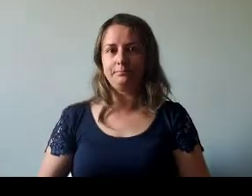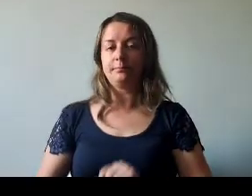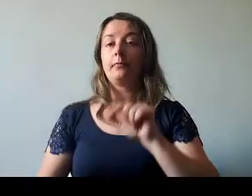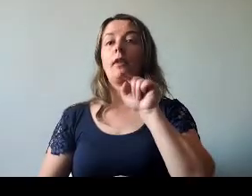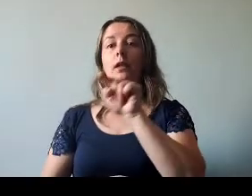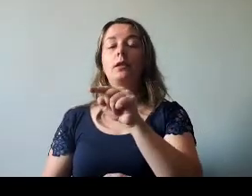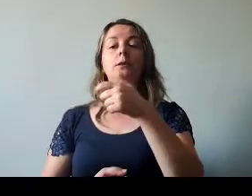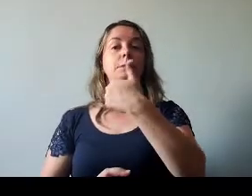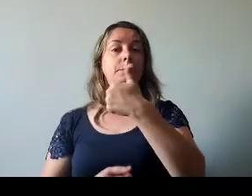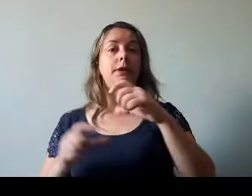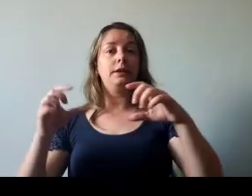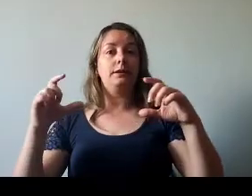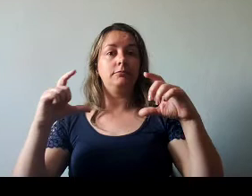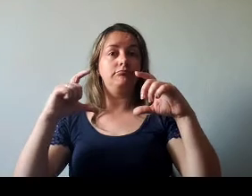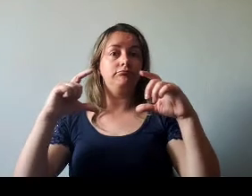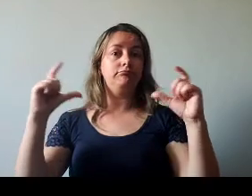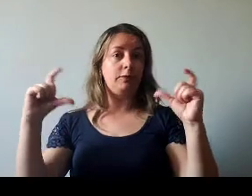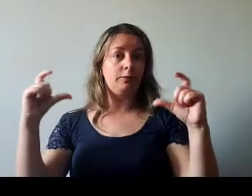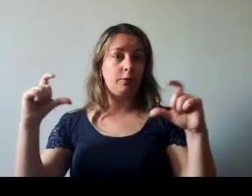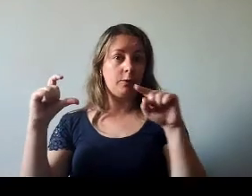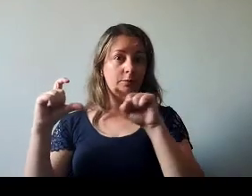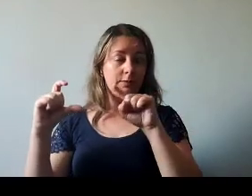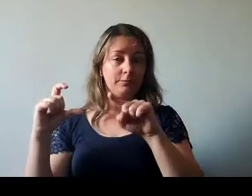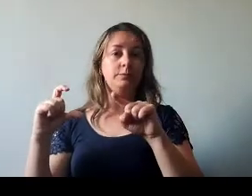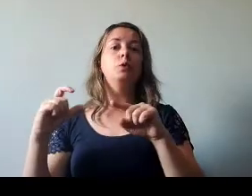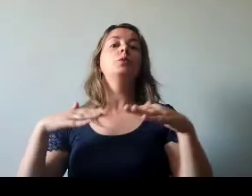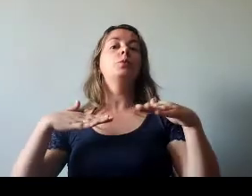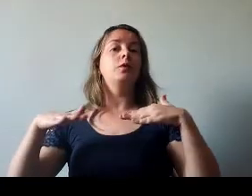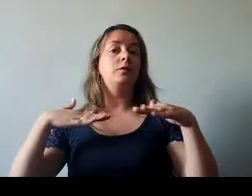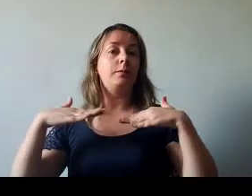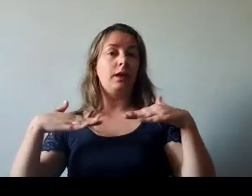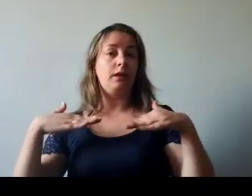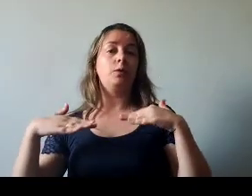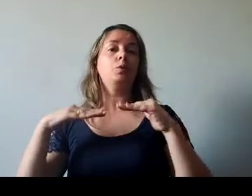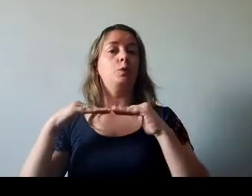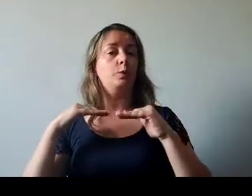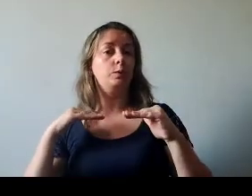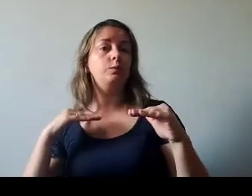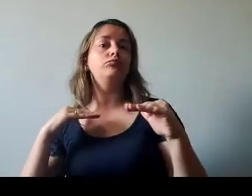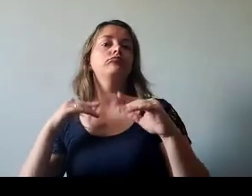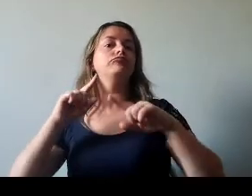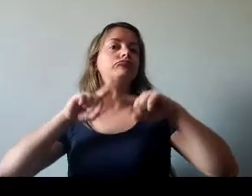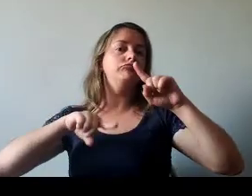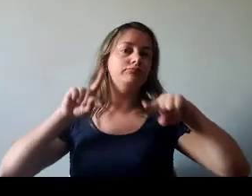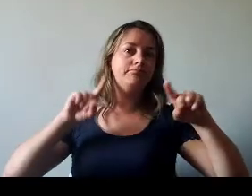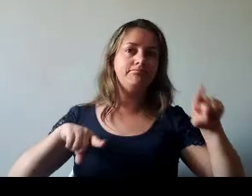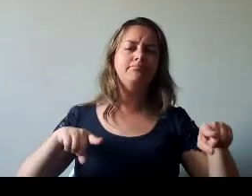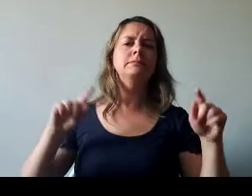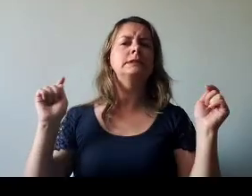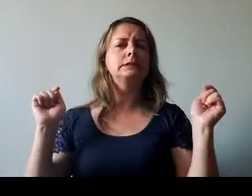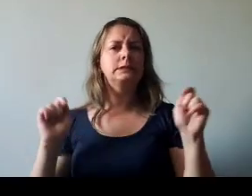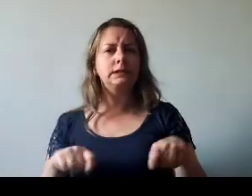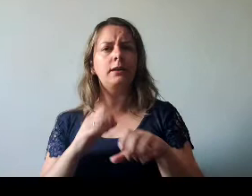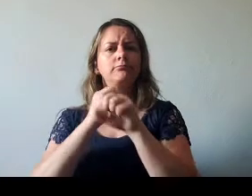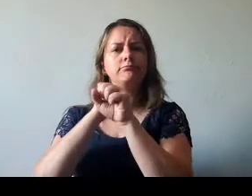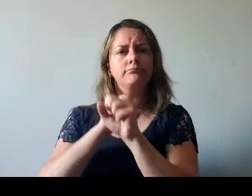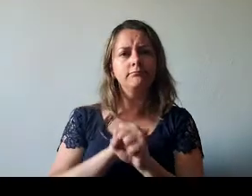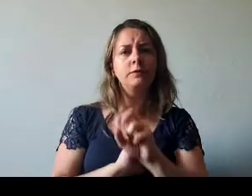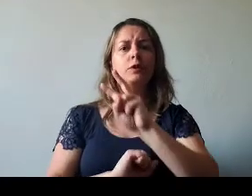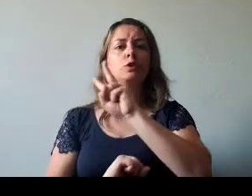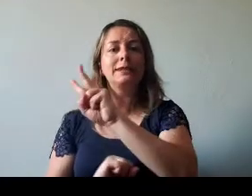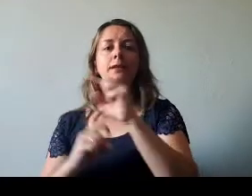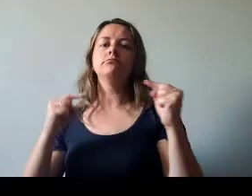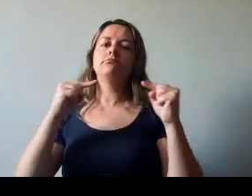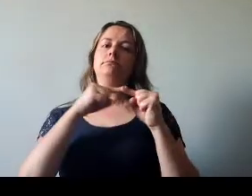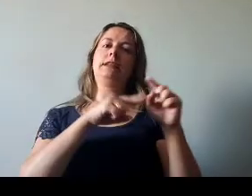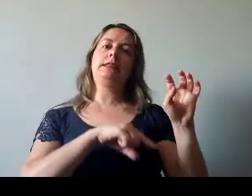movimento uniformemente variado, e ela permite que a gente calcule a velocidade em função do tempo. Para qualquer instante